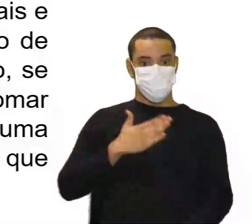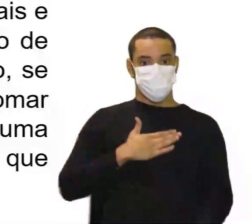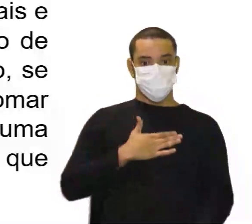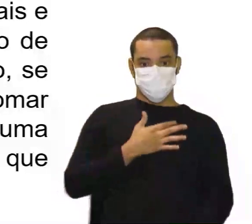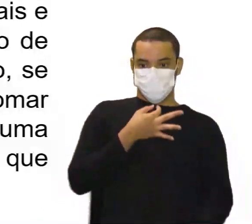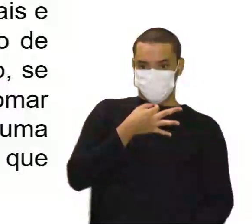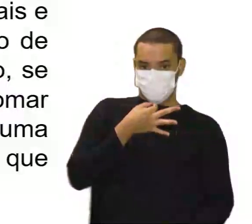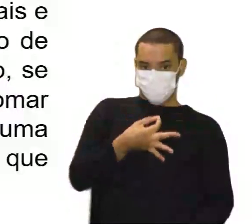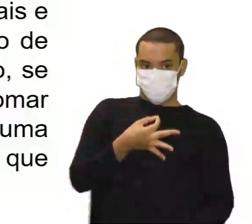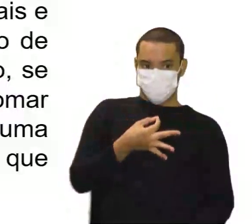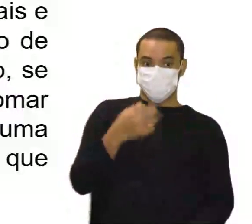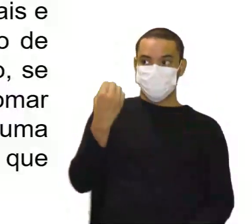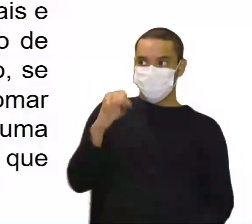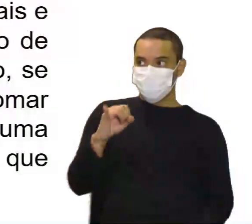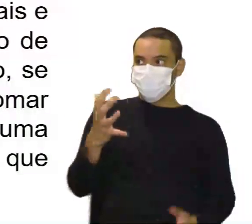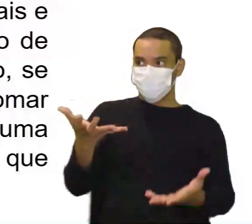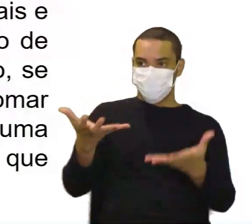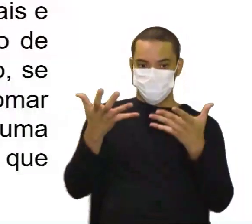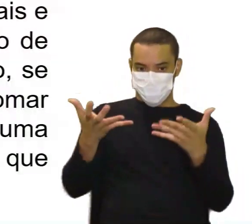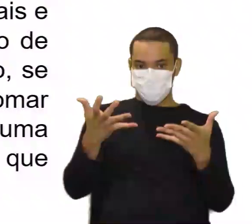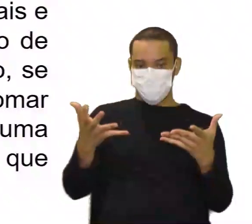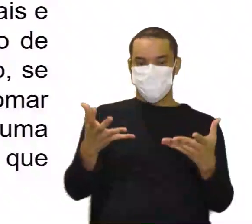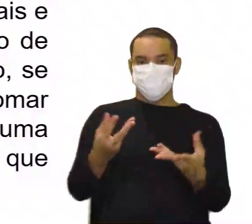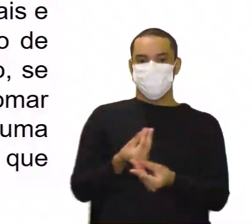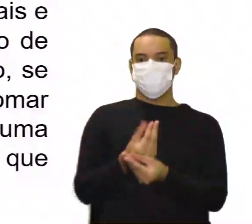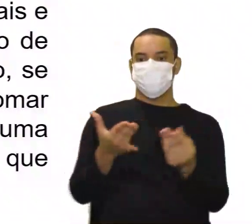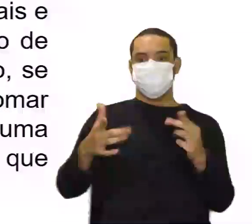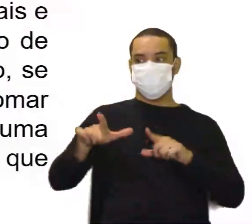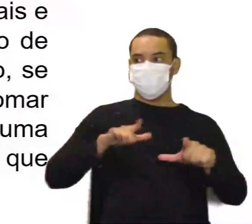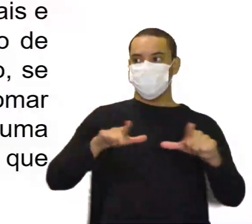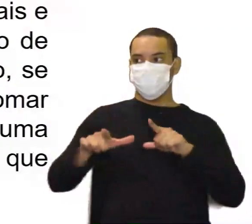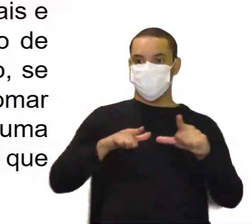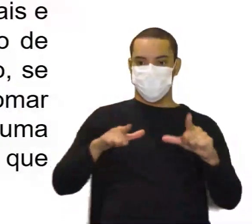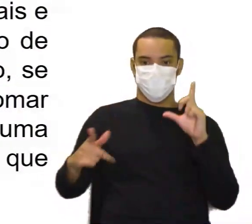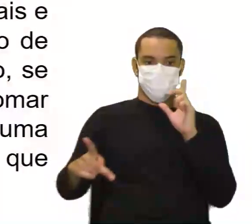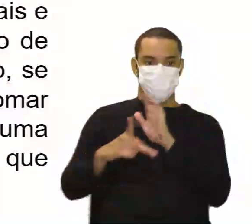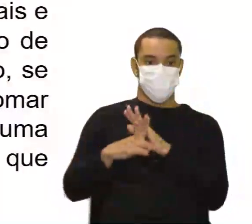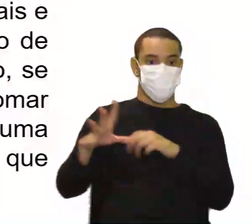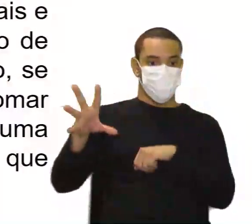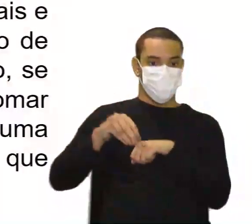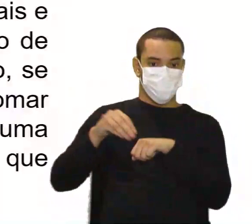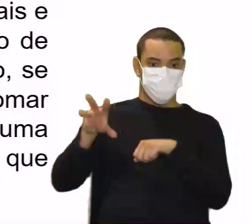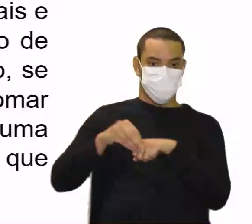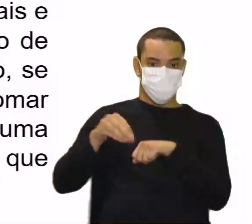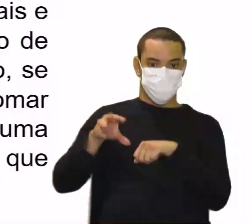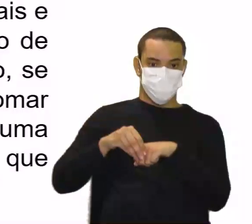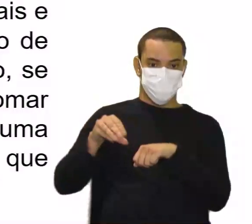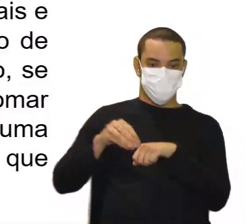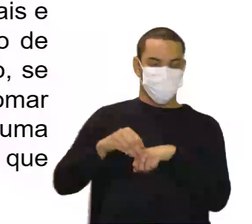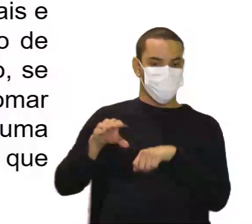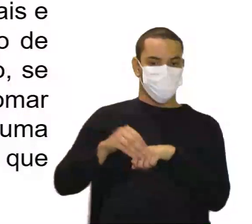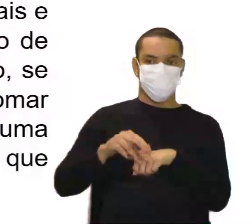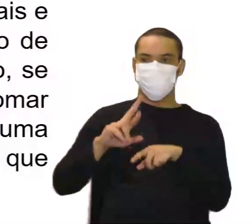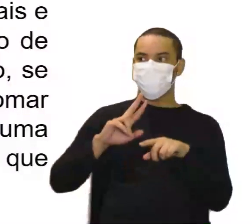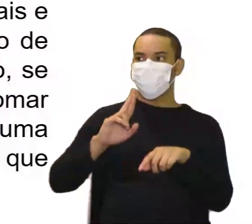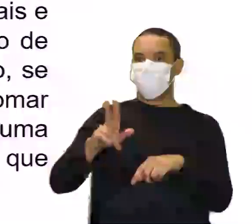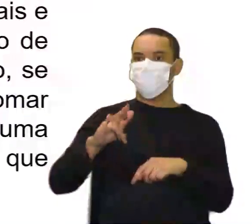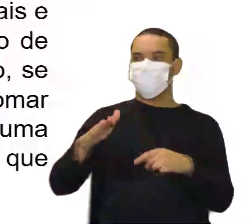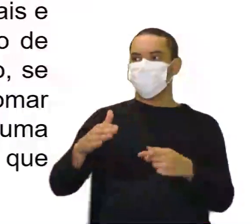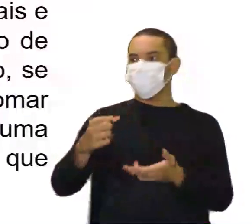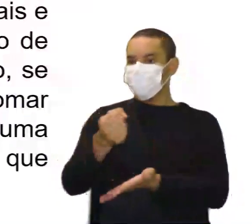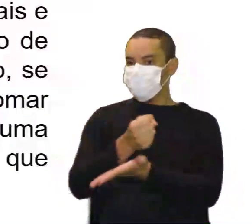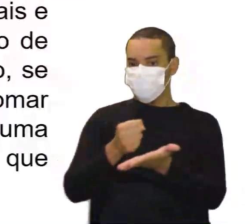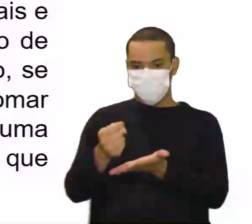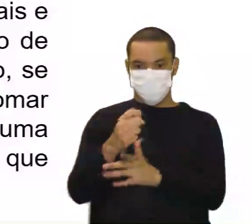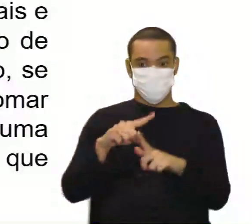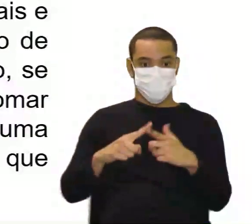opinião, se quiserem dar-se ao trabalho de tomar conhecimento, não superficialmente, mas